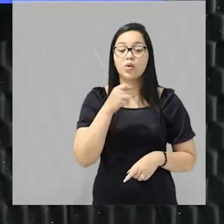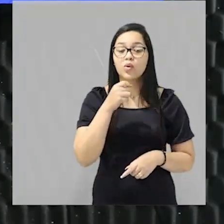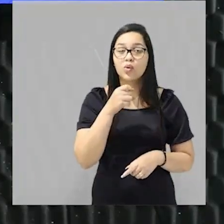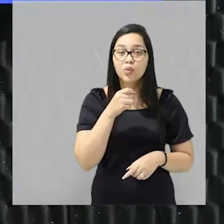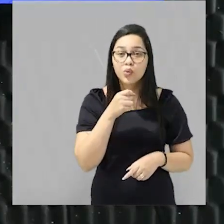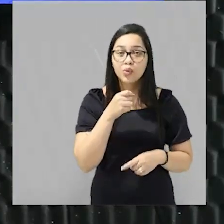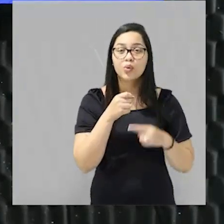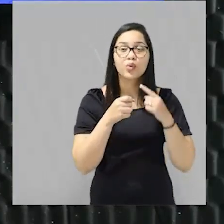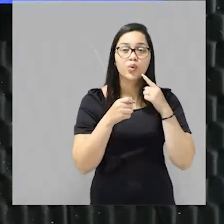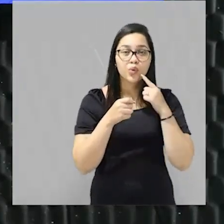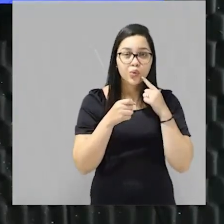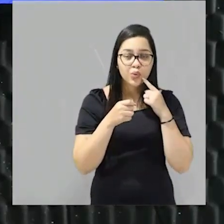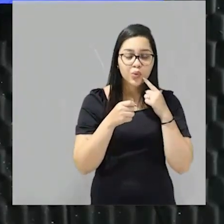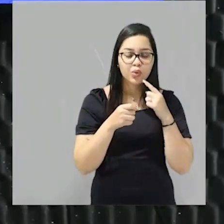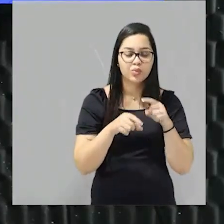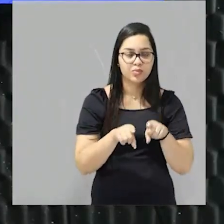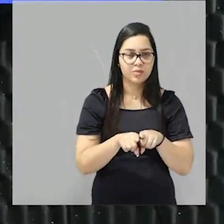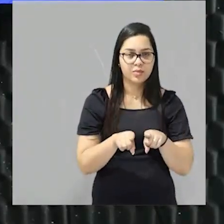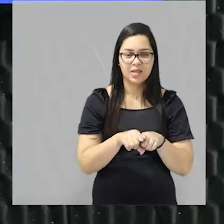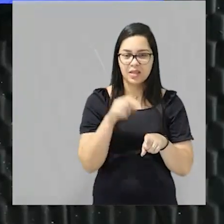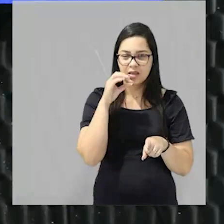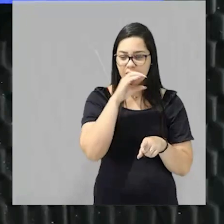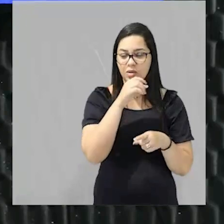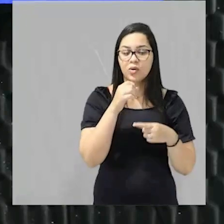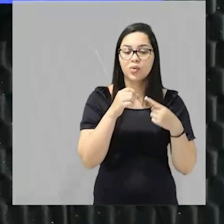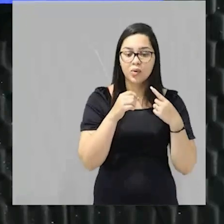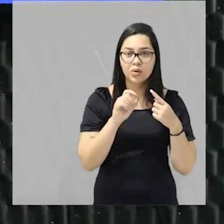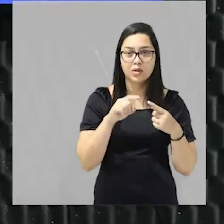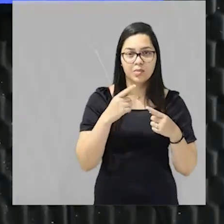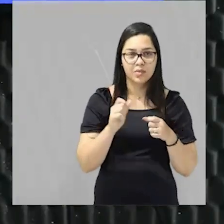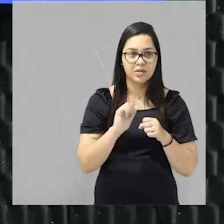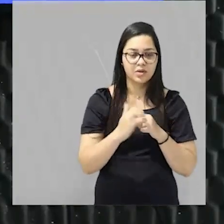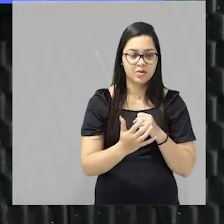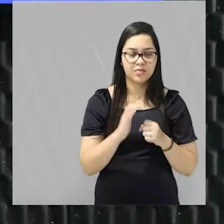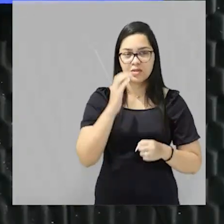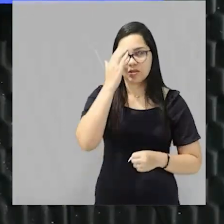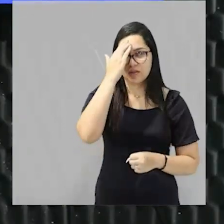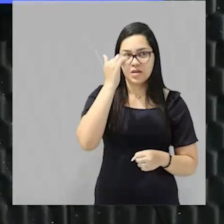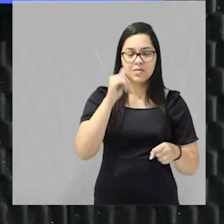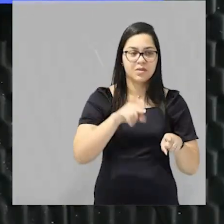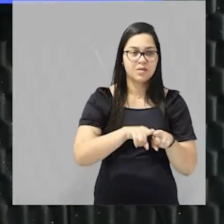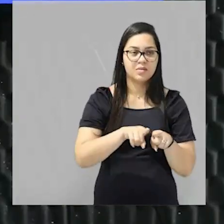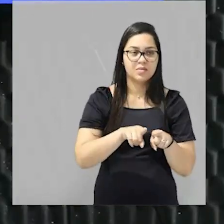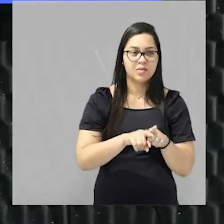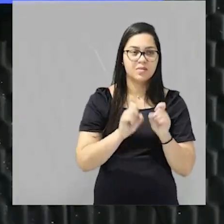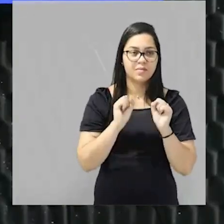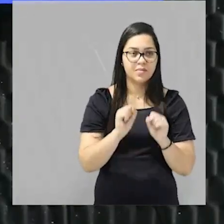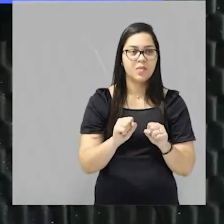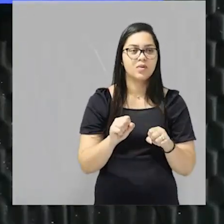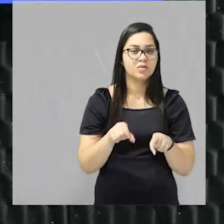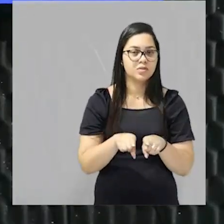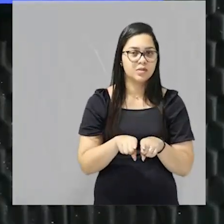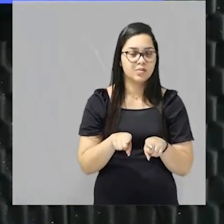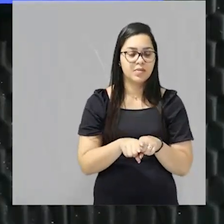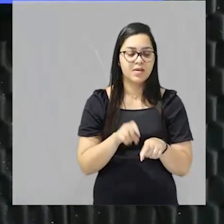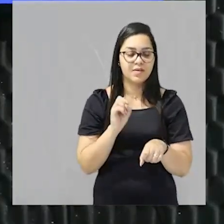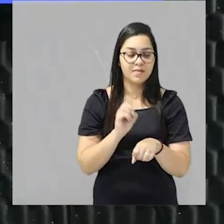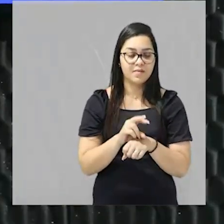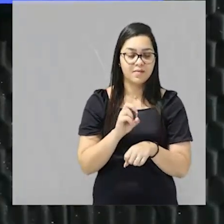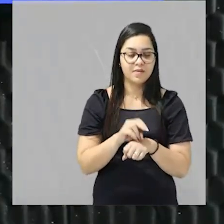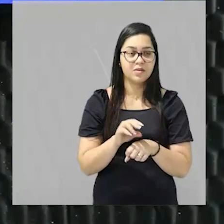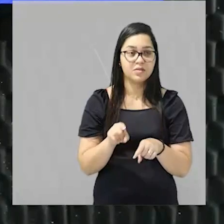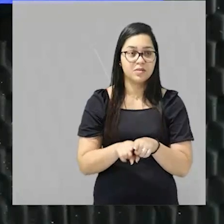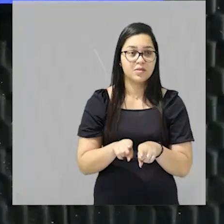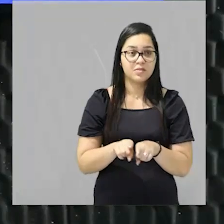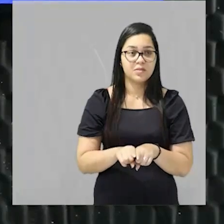sua temperatura. Quando a gente quer esfriar um chazinho, minha avó gostava disso. Pegava um